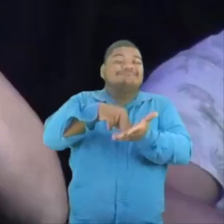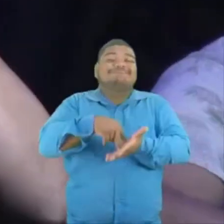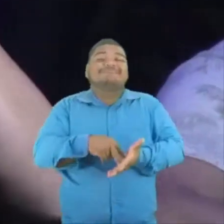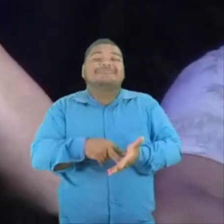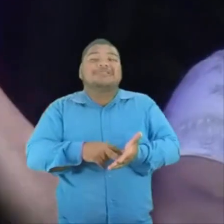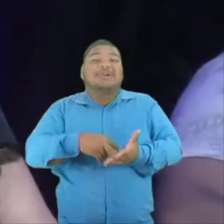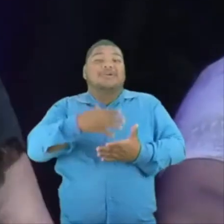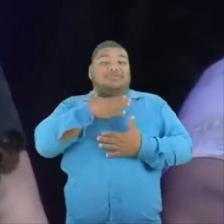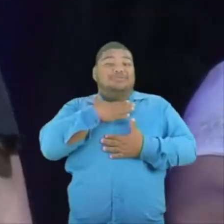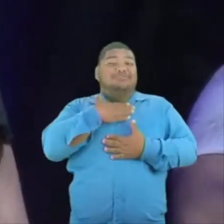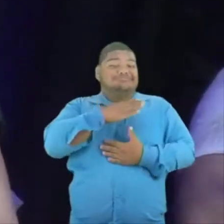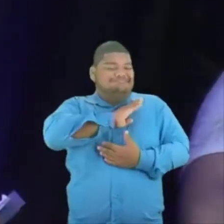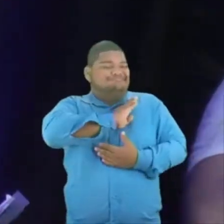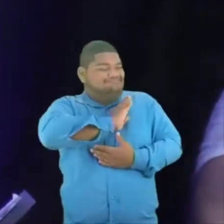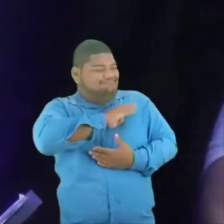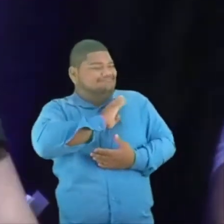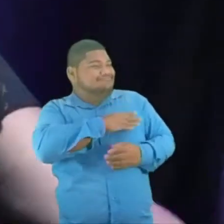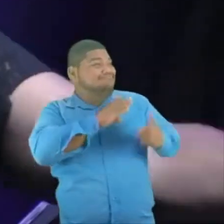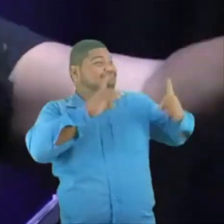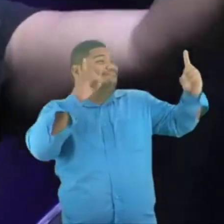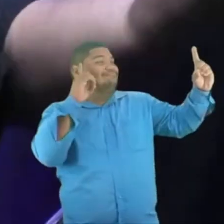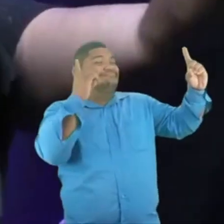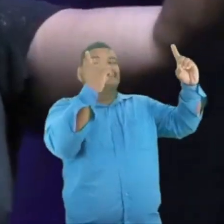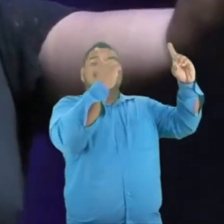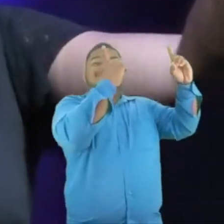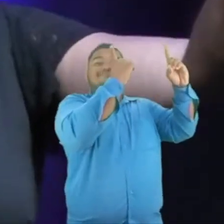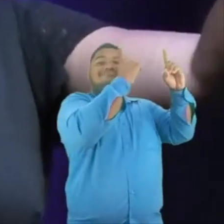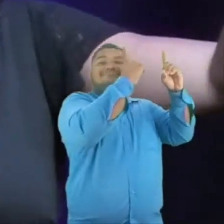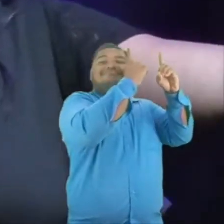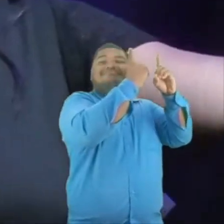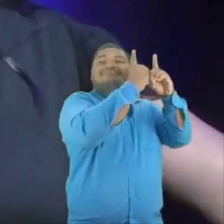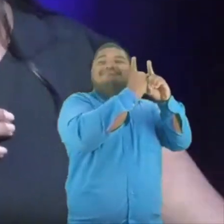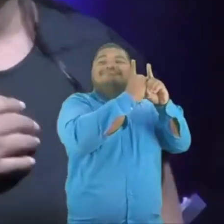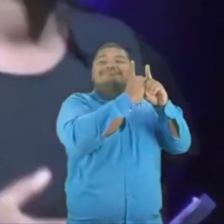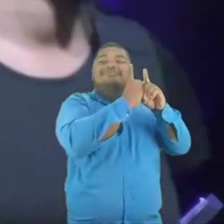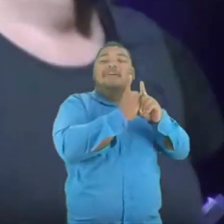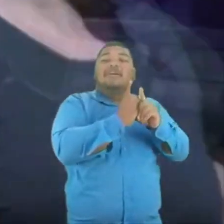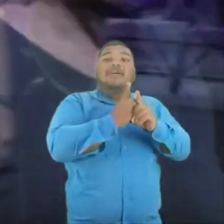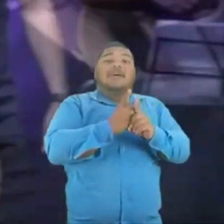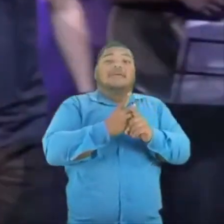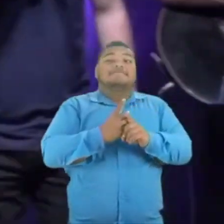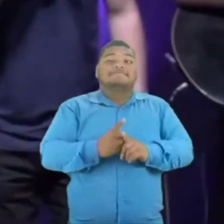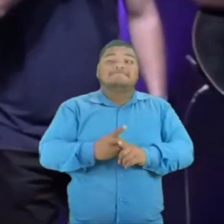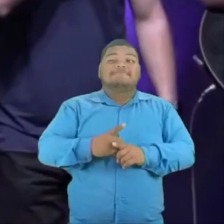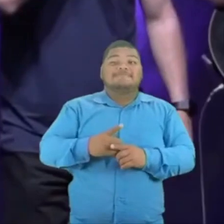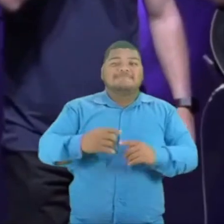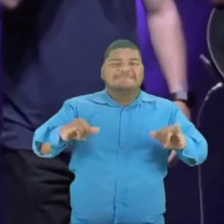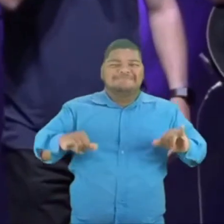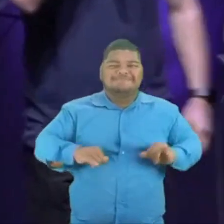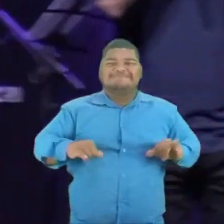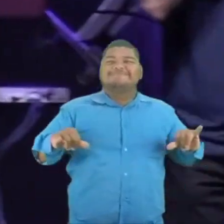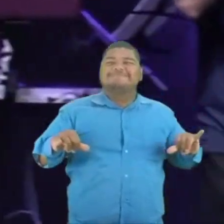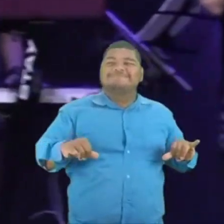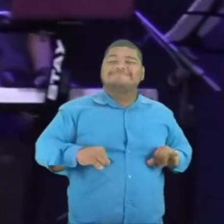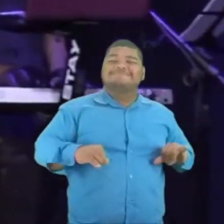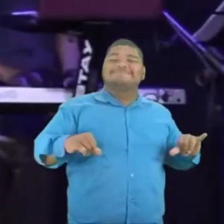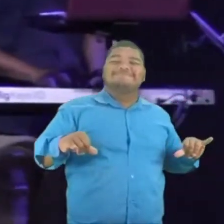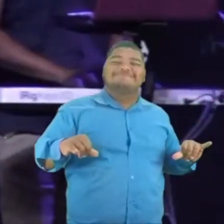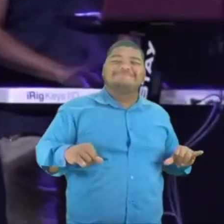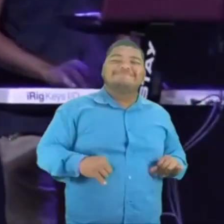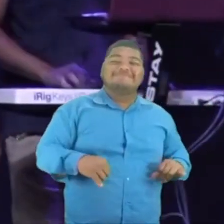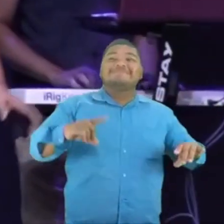Ti, e o meu coração está ligado ao Teu. Ainda que as